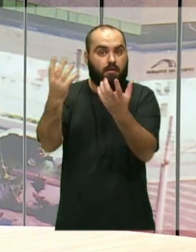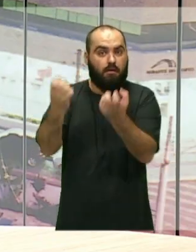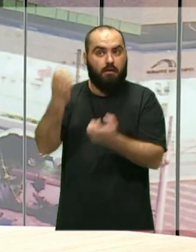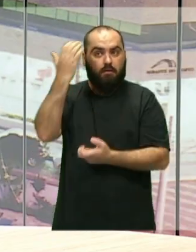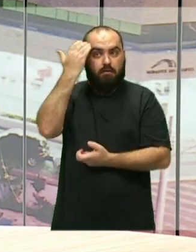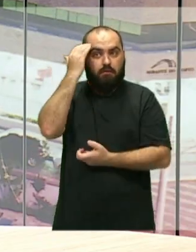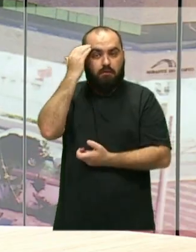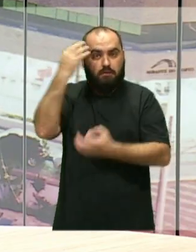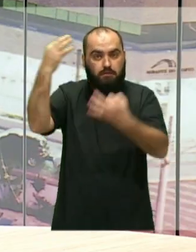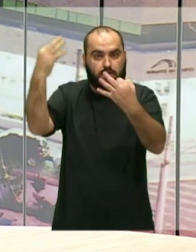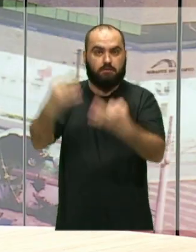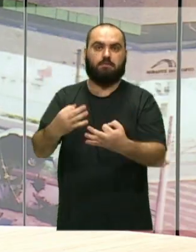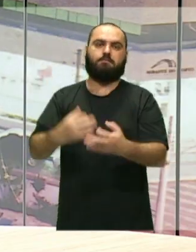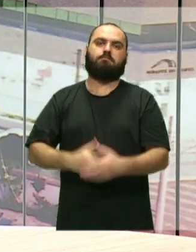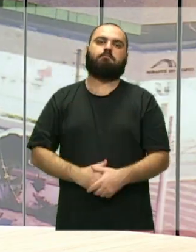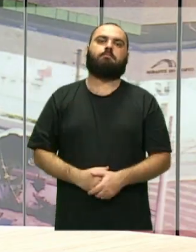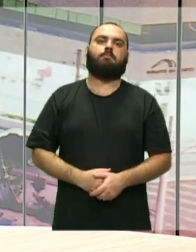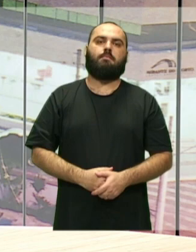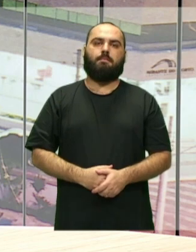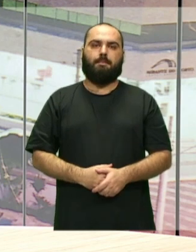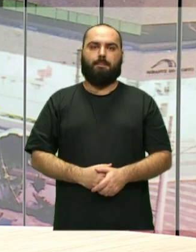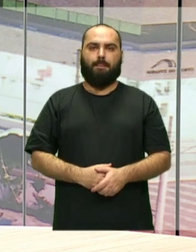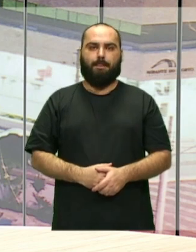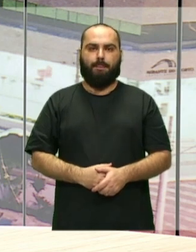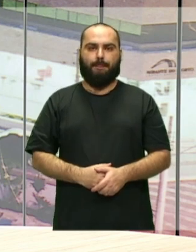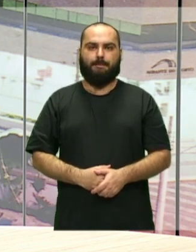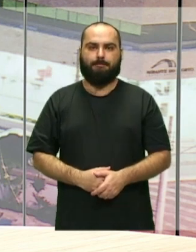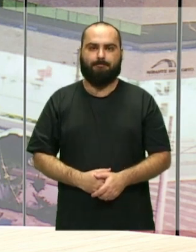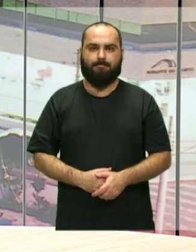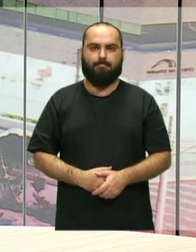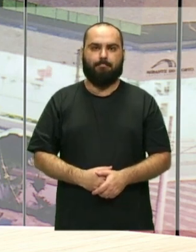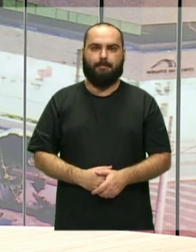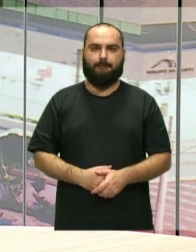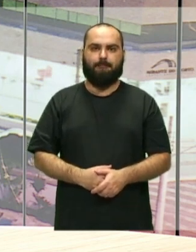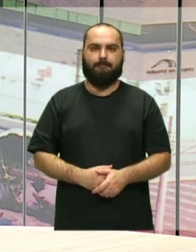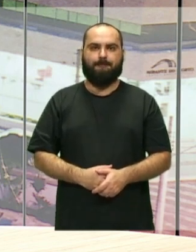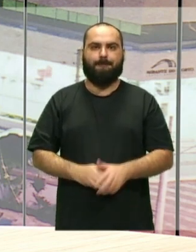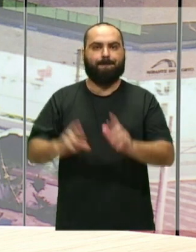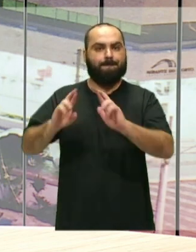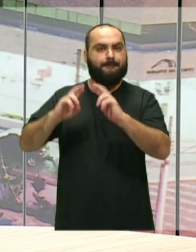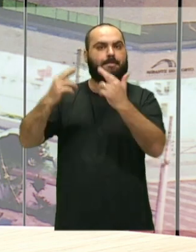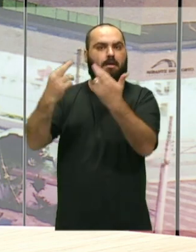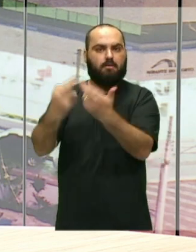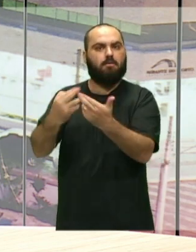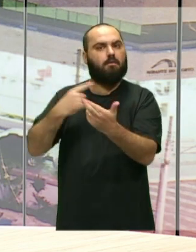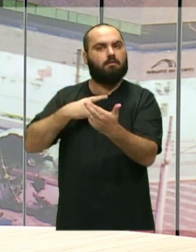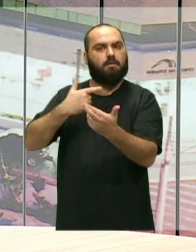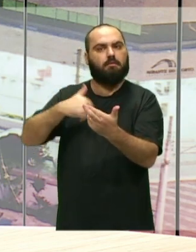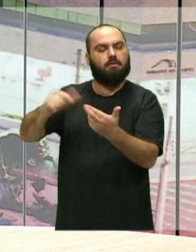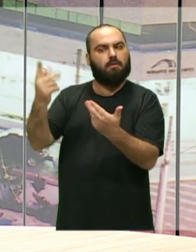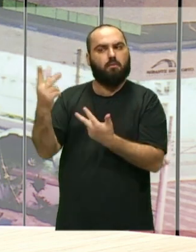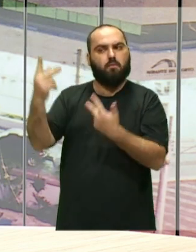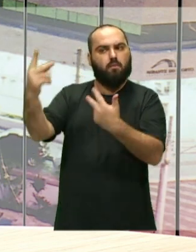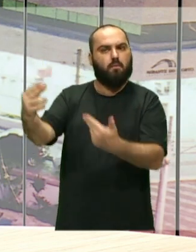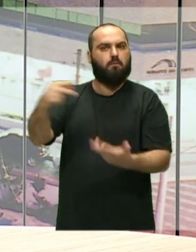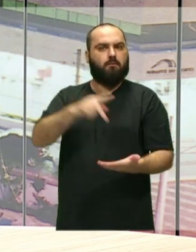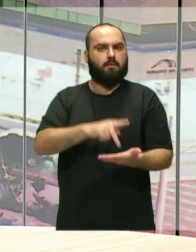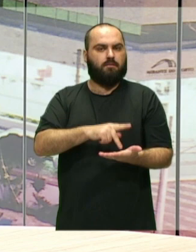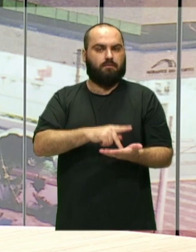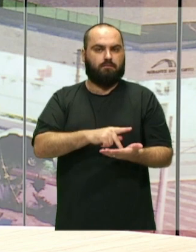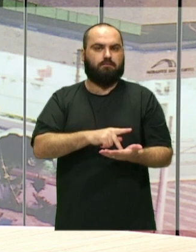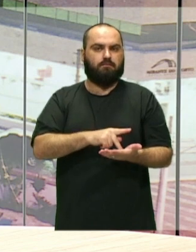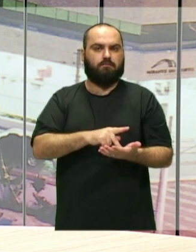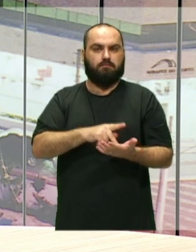as sessões a gente vai ter alguma coisa simulando a realidade do que a gente vive principalmente sessão